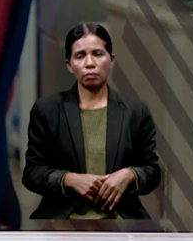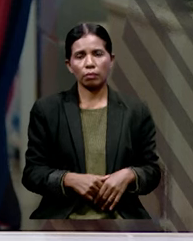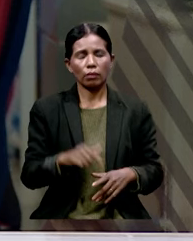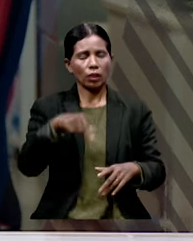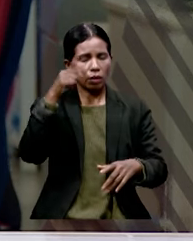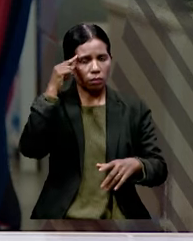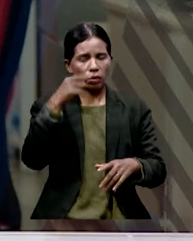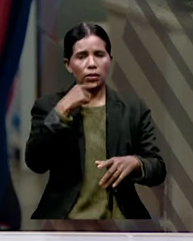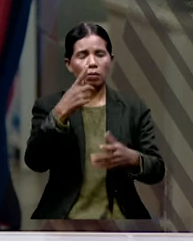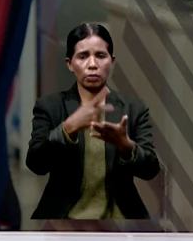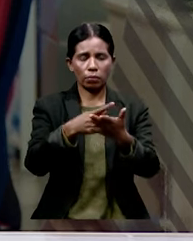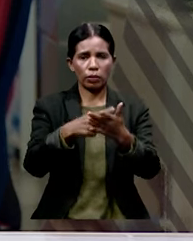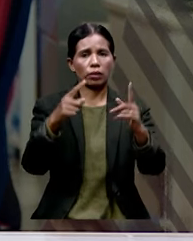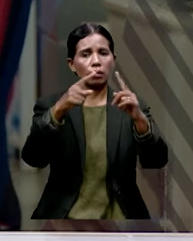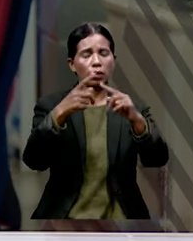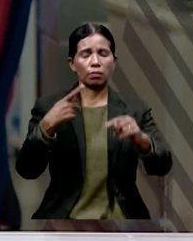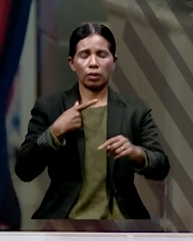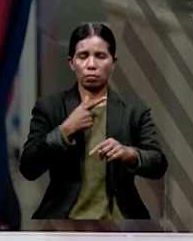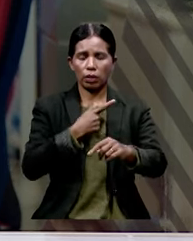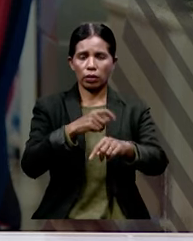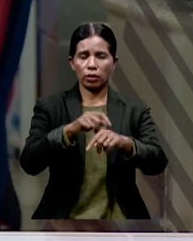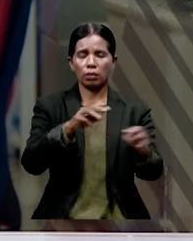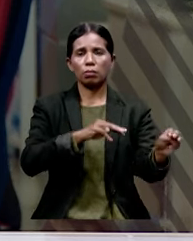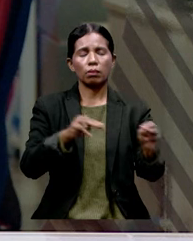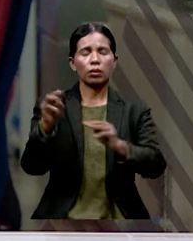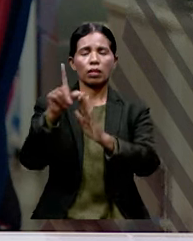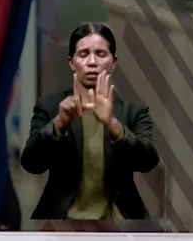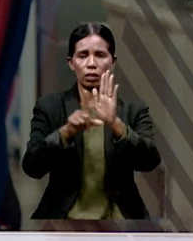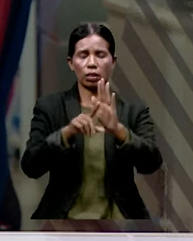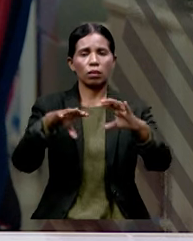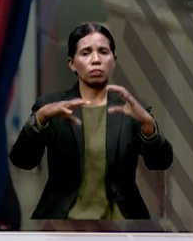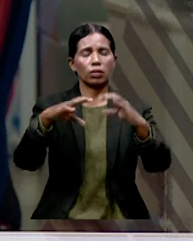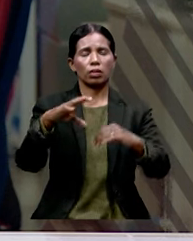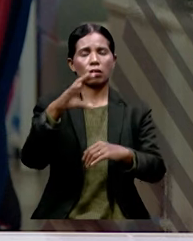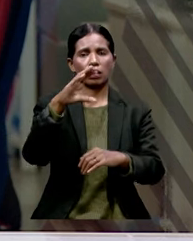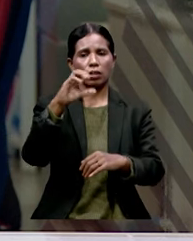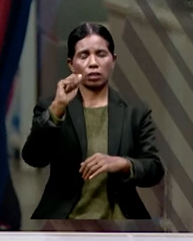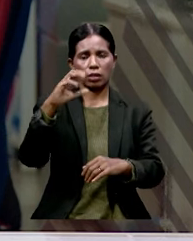Governo encerrou com a proposta para o Parlamento Nacional de alterar a lei de criação de comissão anticorrupção.